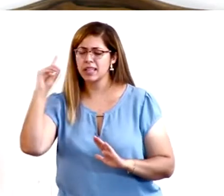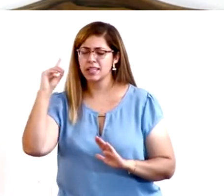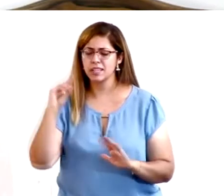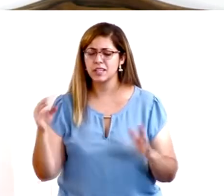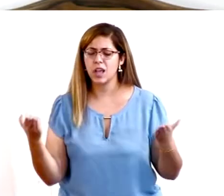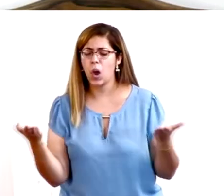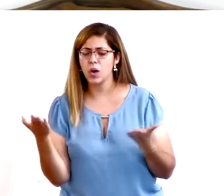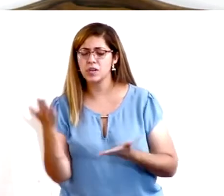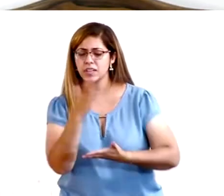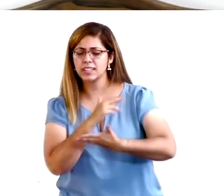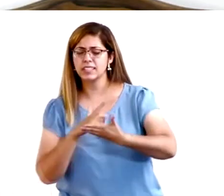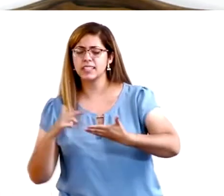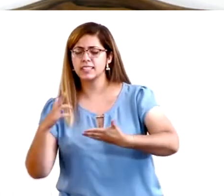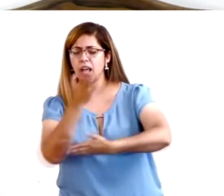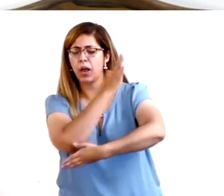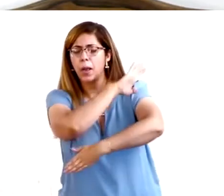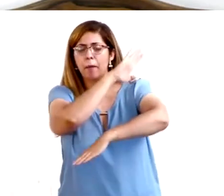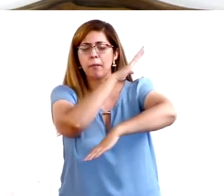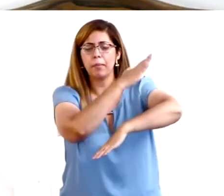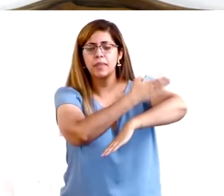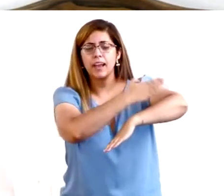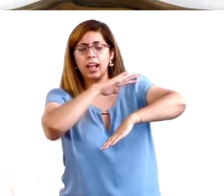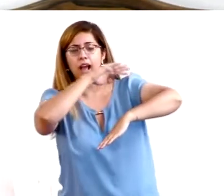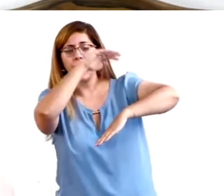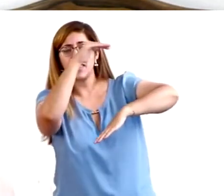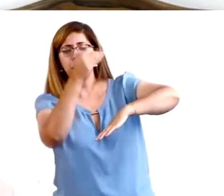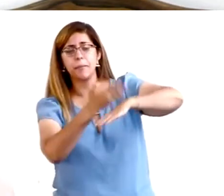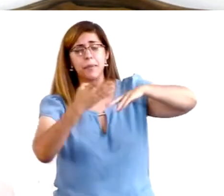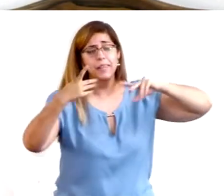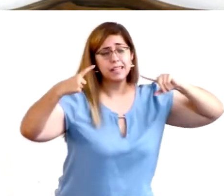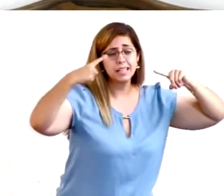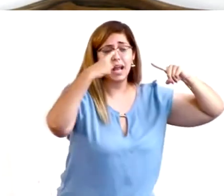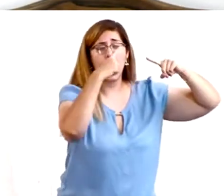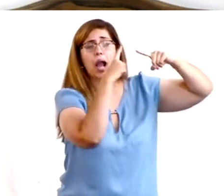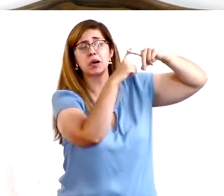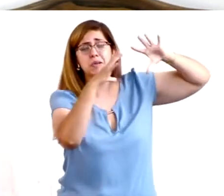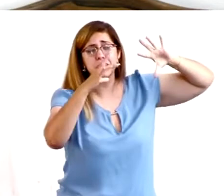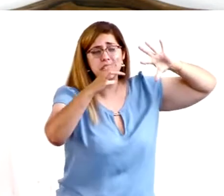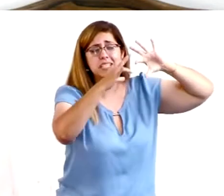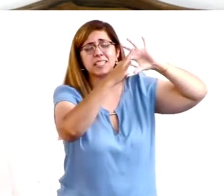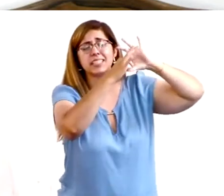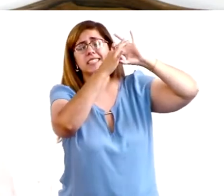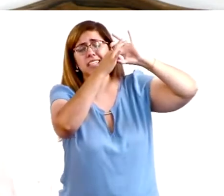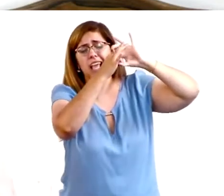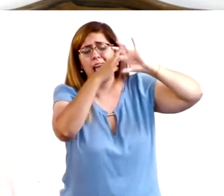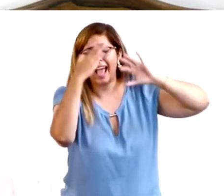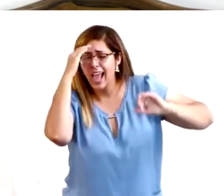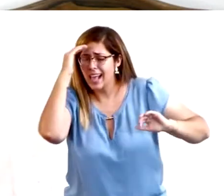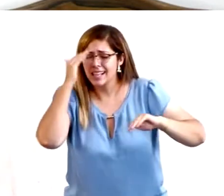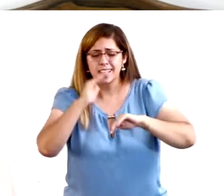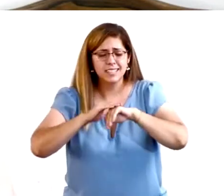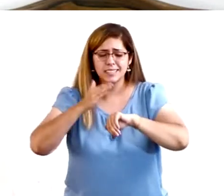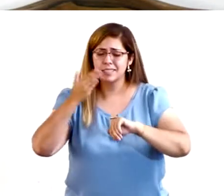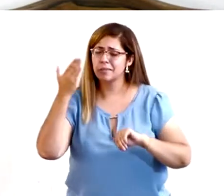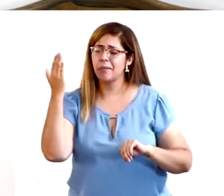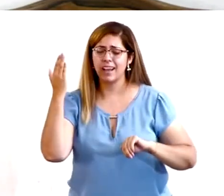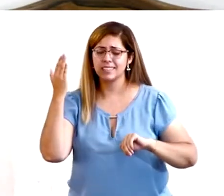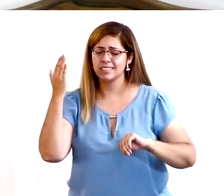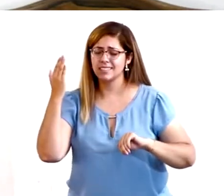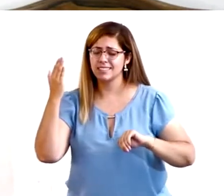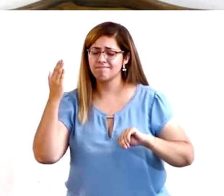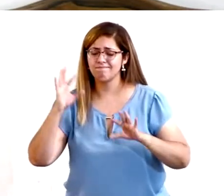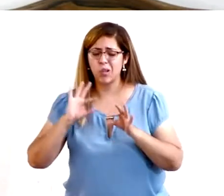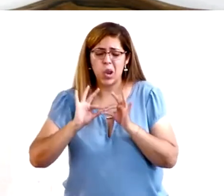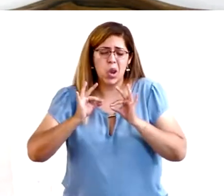mudar de montanha para montanha, não poderiam. Por mais que compreendessem, se jogariam no abismo. O abismo